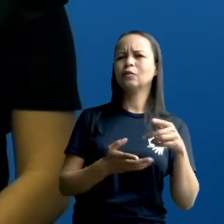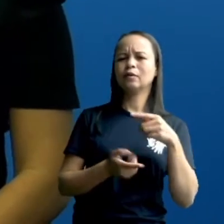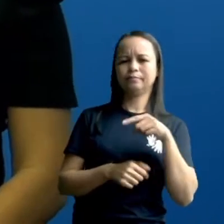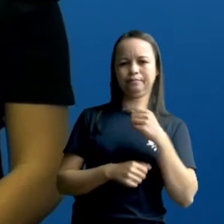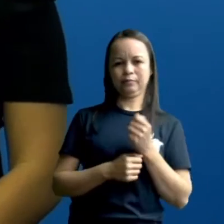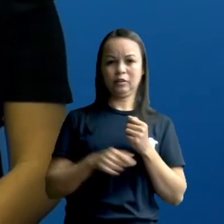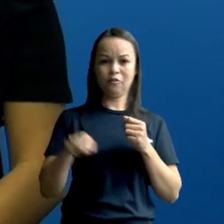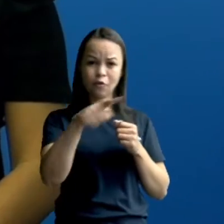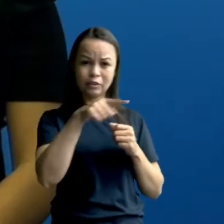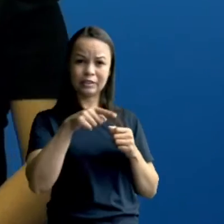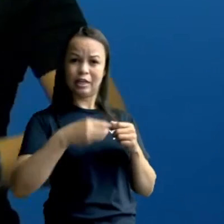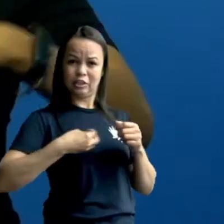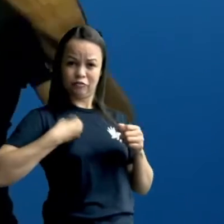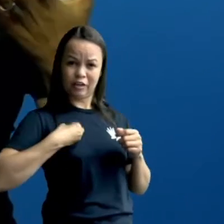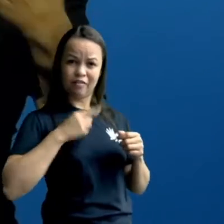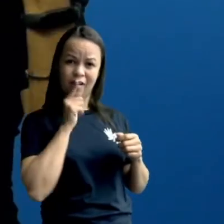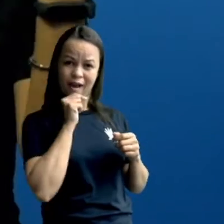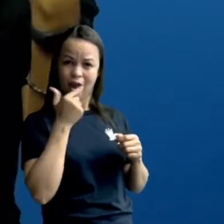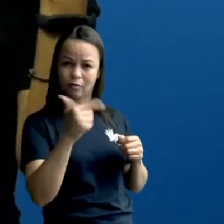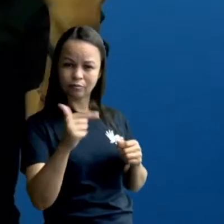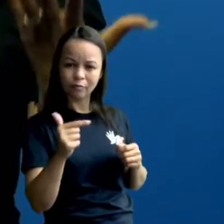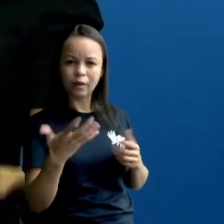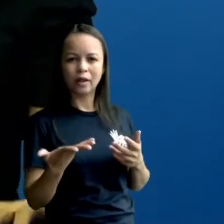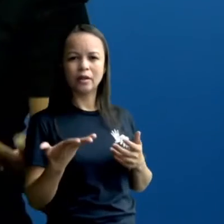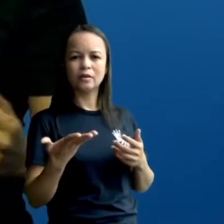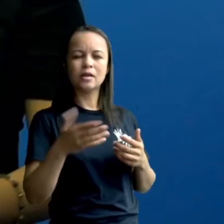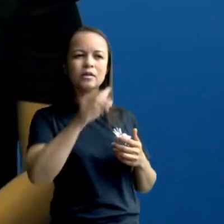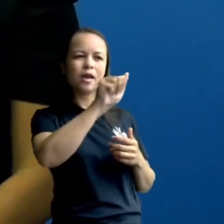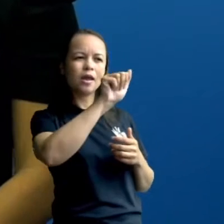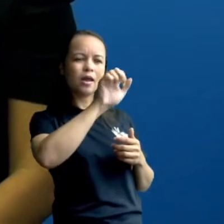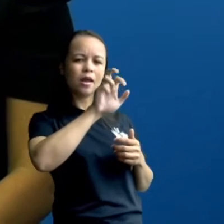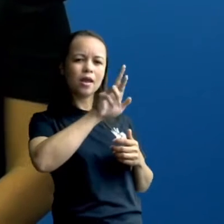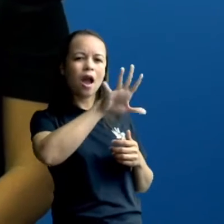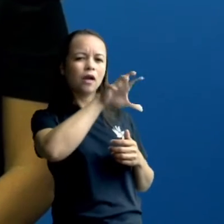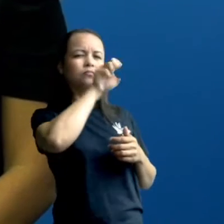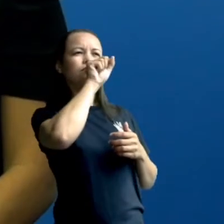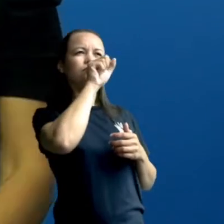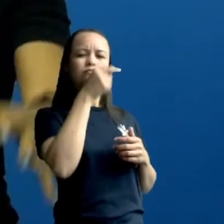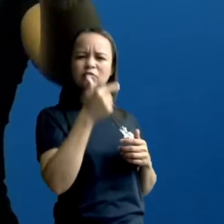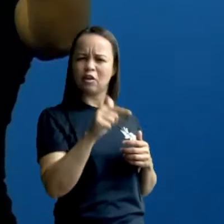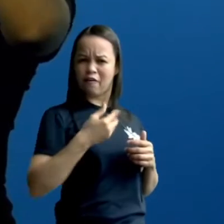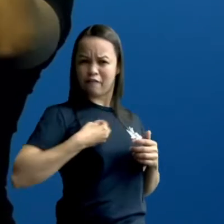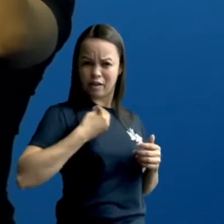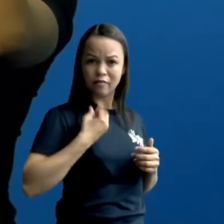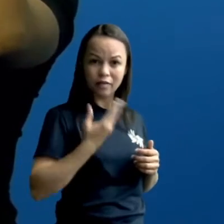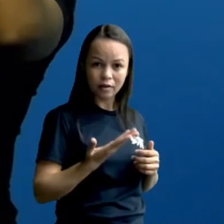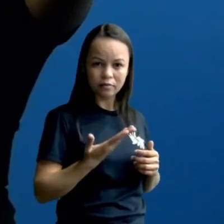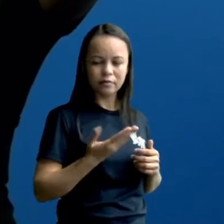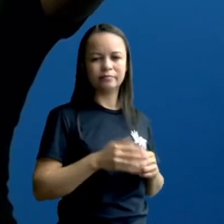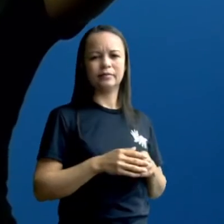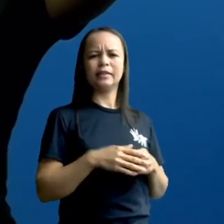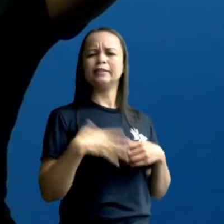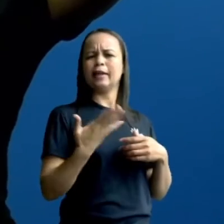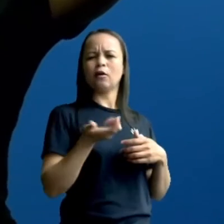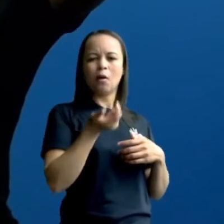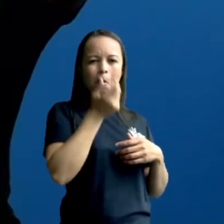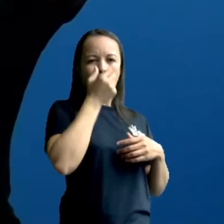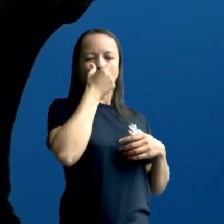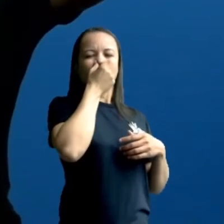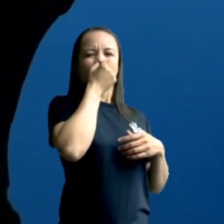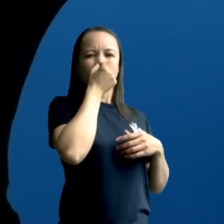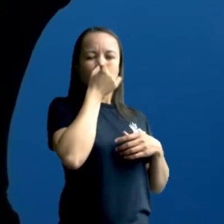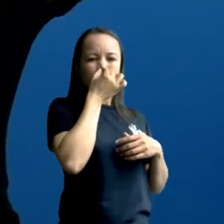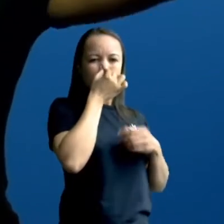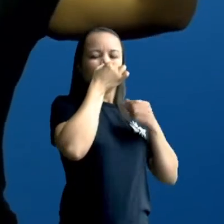água? Não, né? O ar, você sobrevive sem ar? Será? Será que se eu tampar meu nariz, será que eu consigo respirar